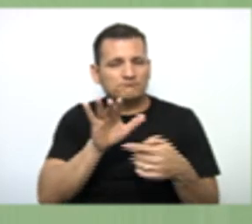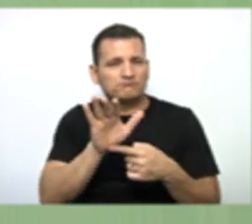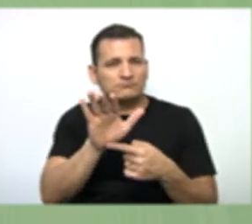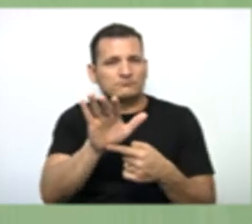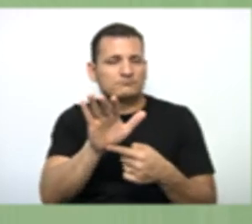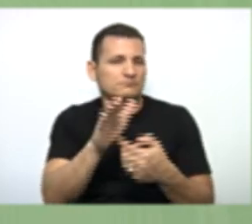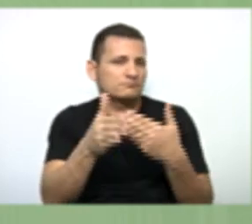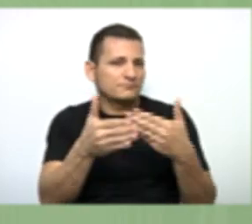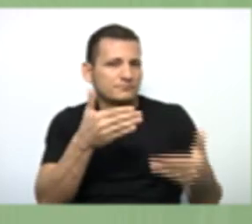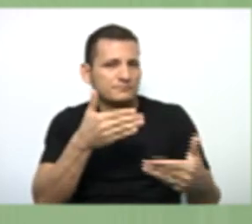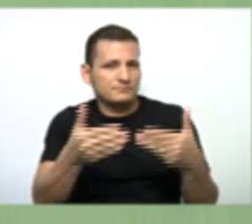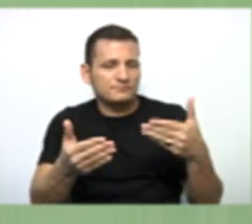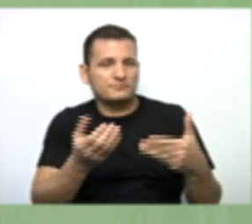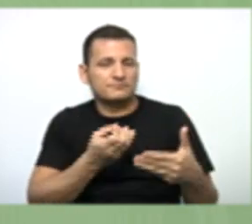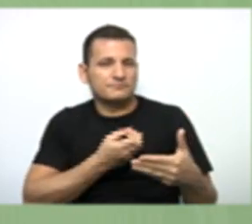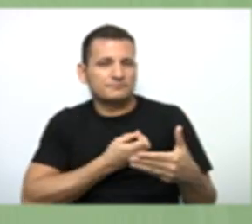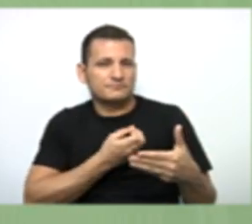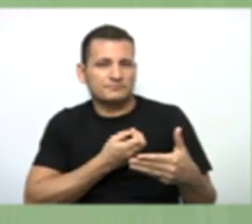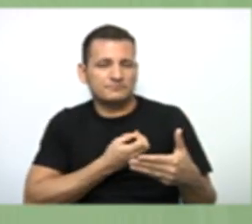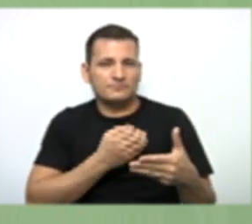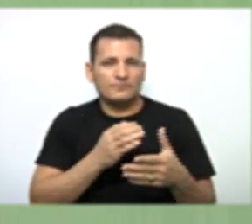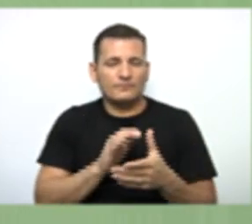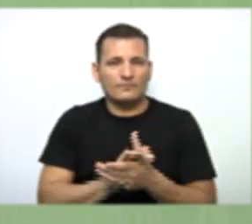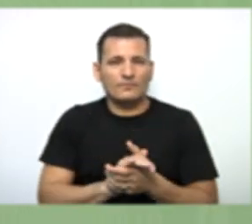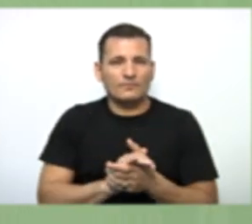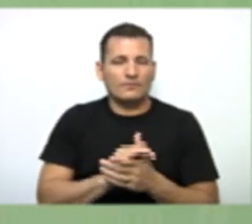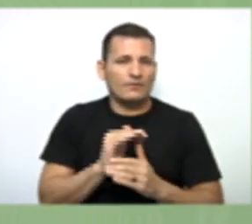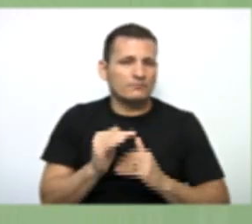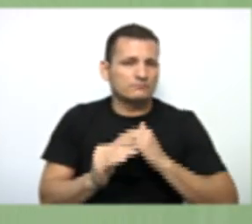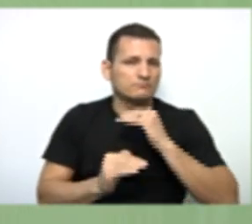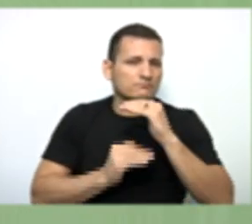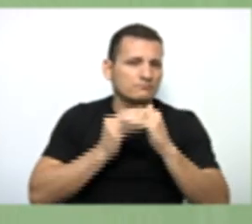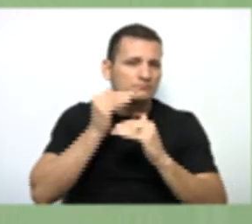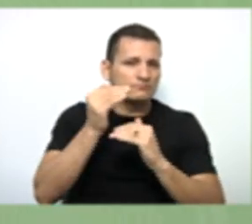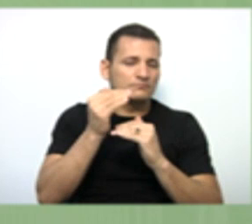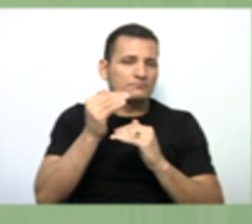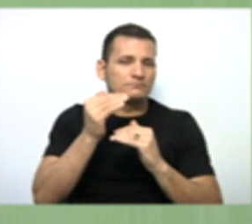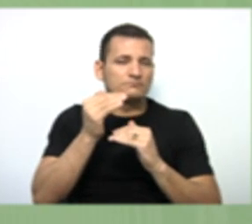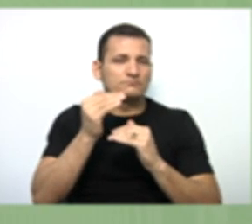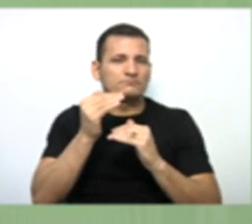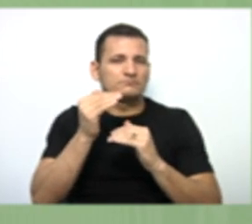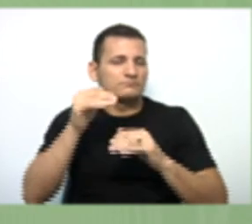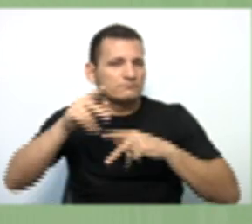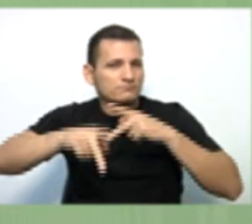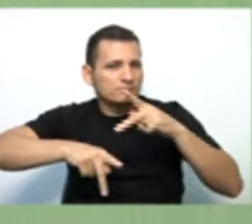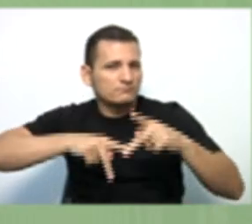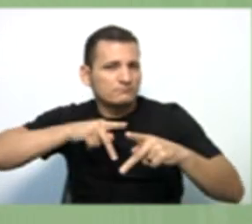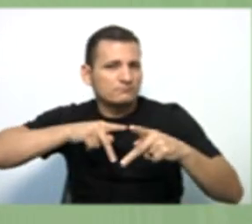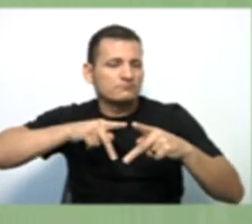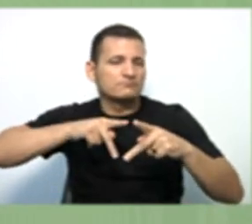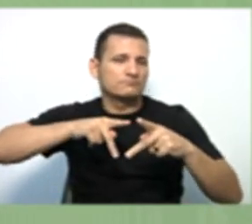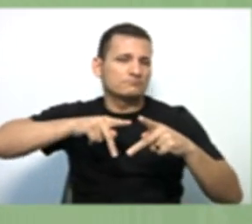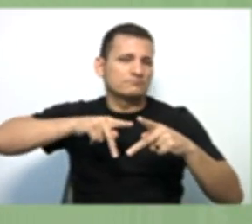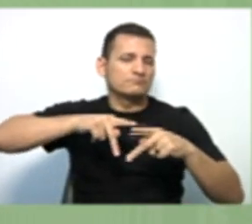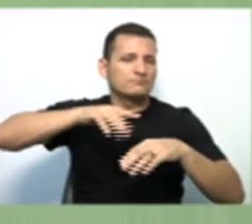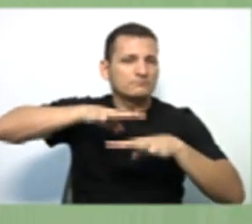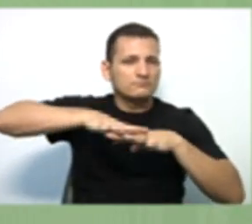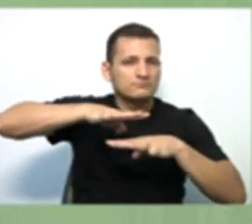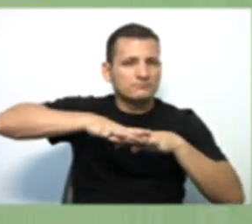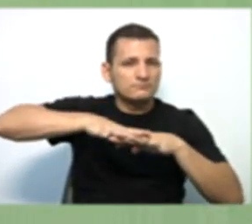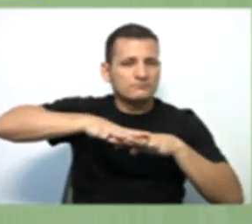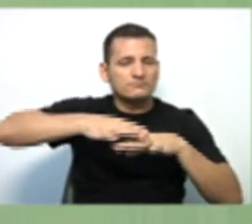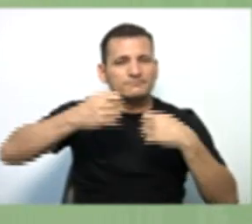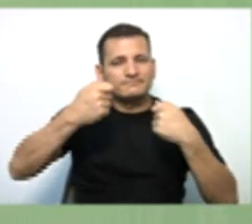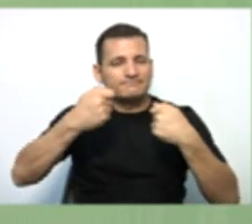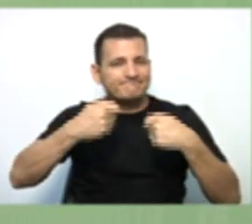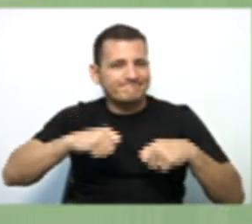número. Com a evolução da civilização e da matemática, houve necessidade de representar os números em